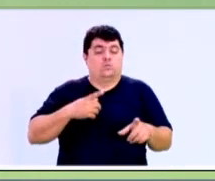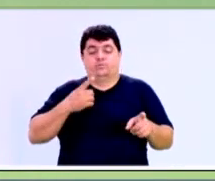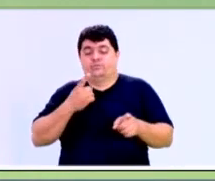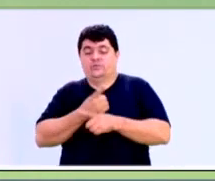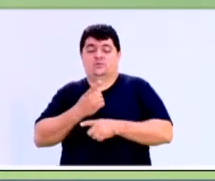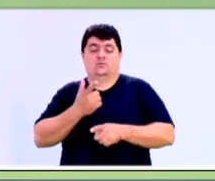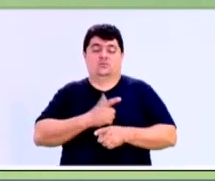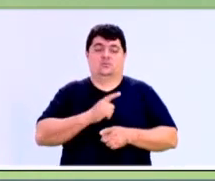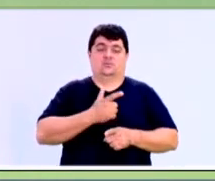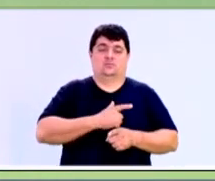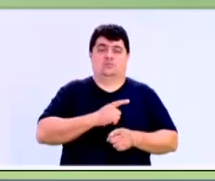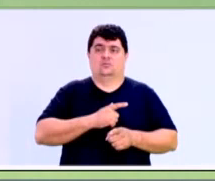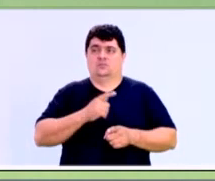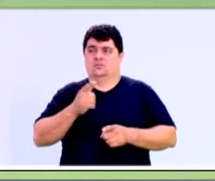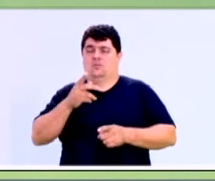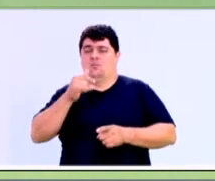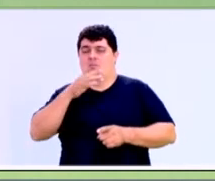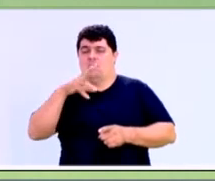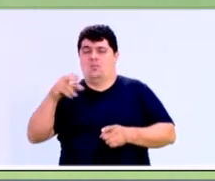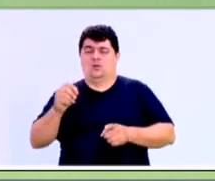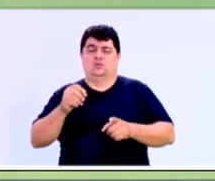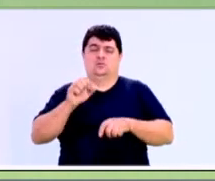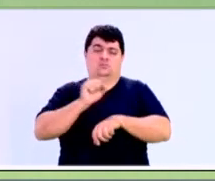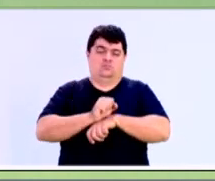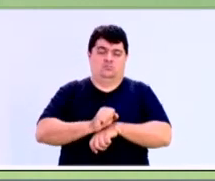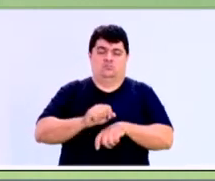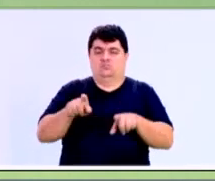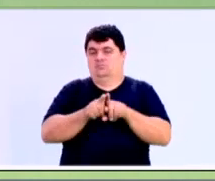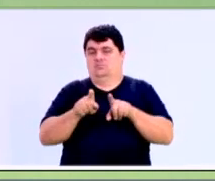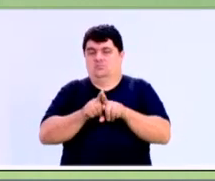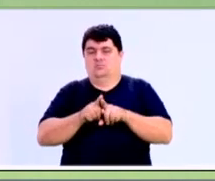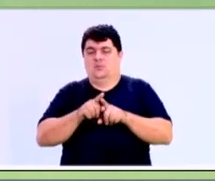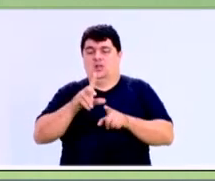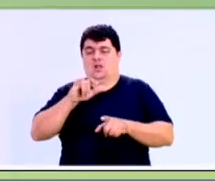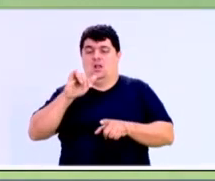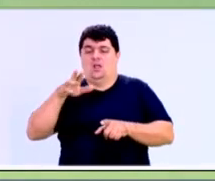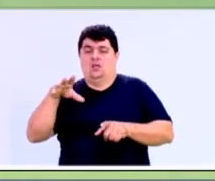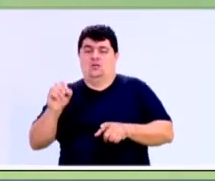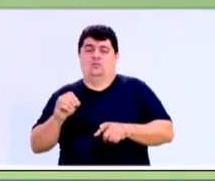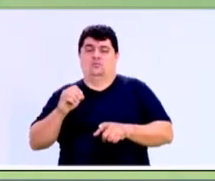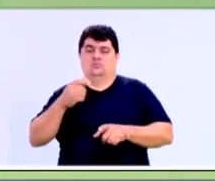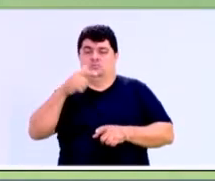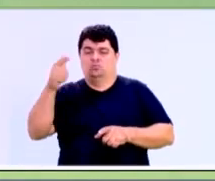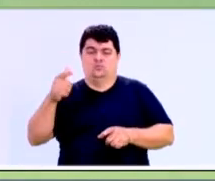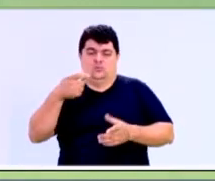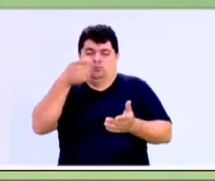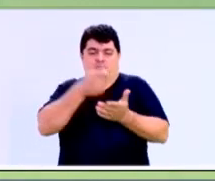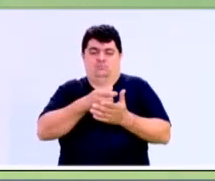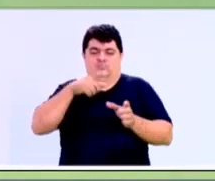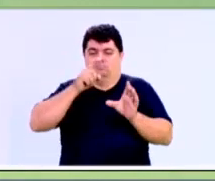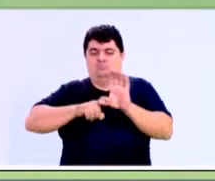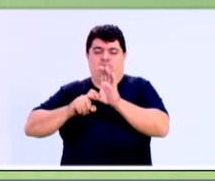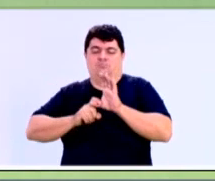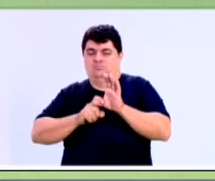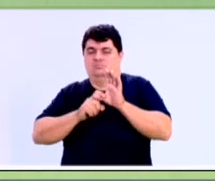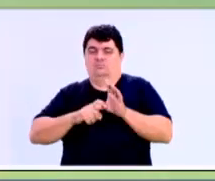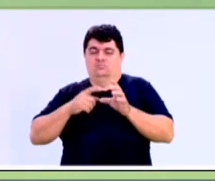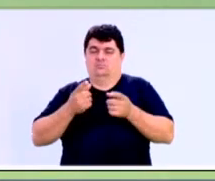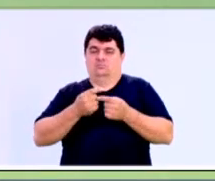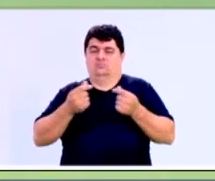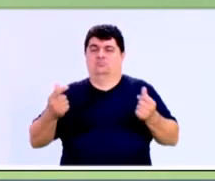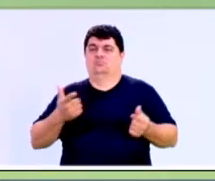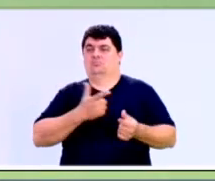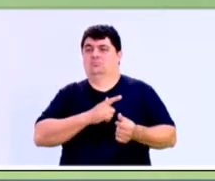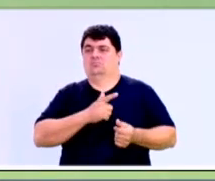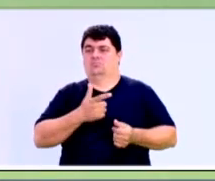prazo, passivo não circulante e patrimônio líquido, não estão comprometidos com o pagamento de recursos